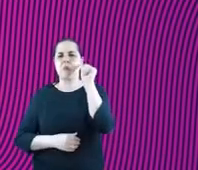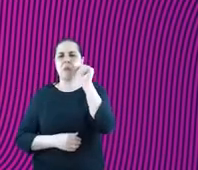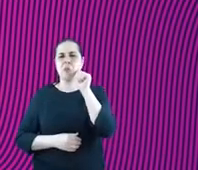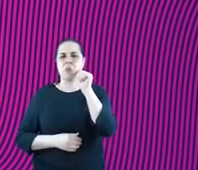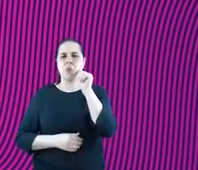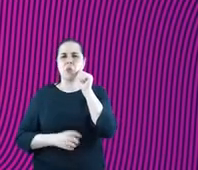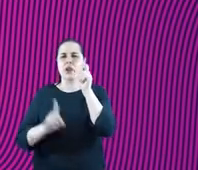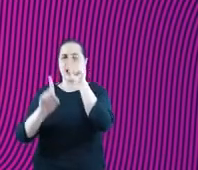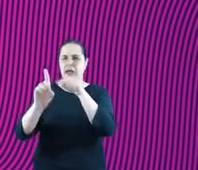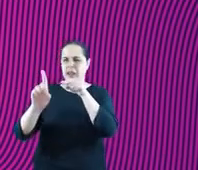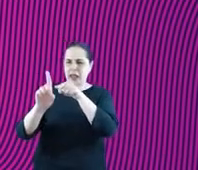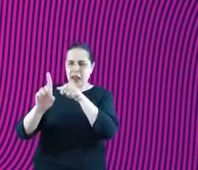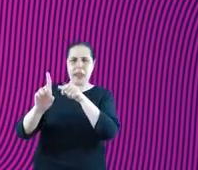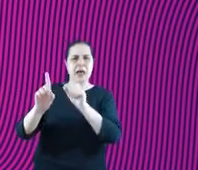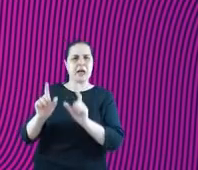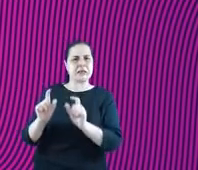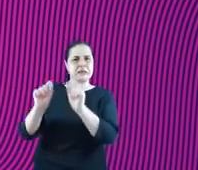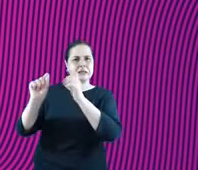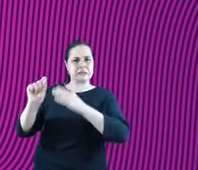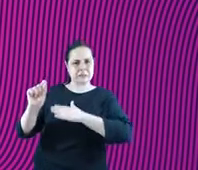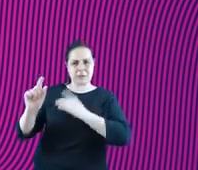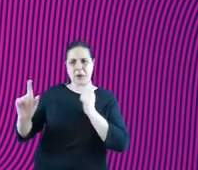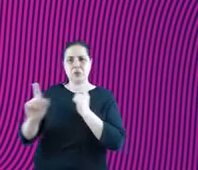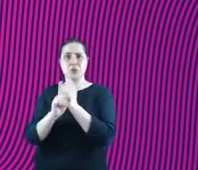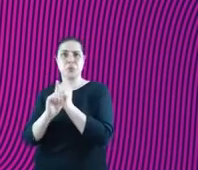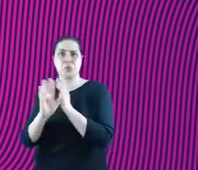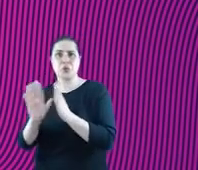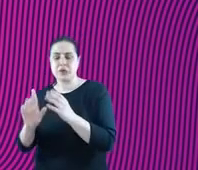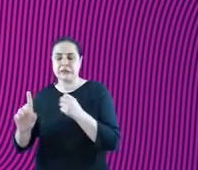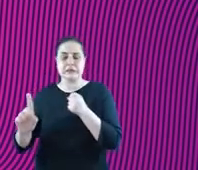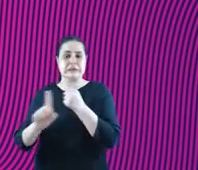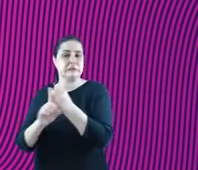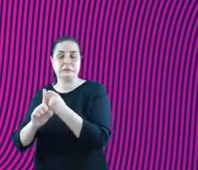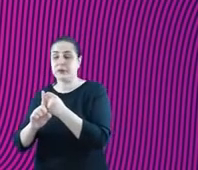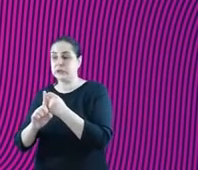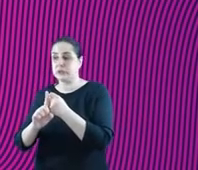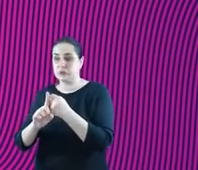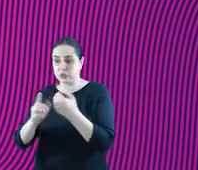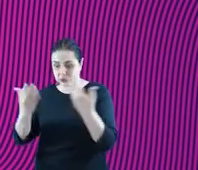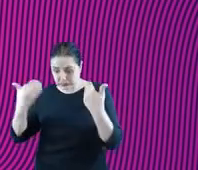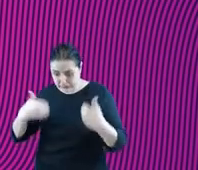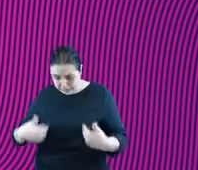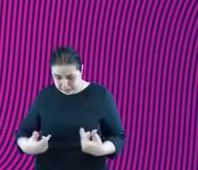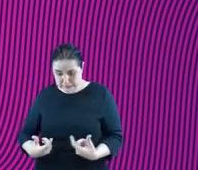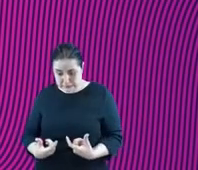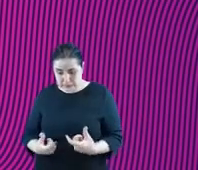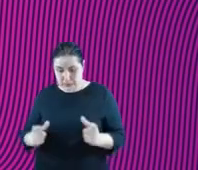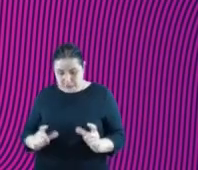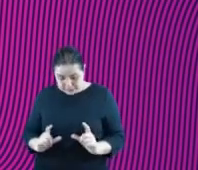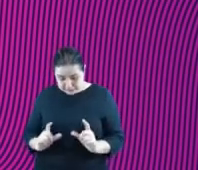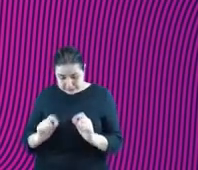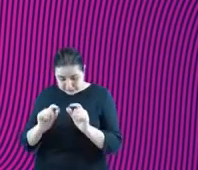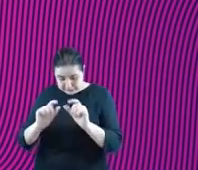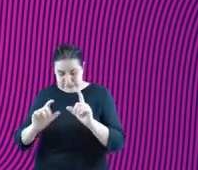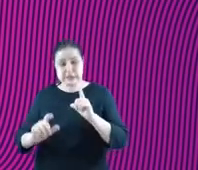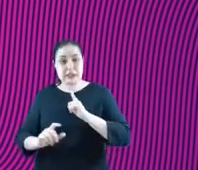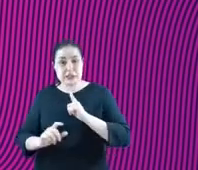ela passa, né, desde o momento do impacto do diagnóstico até todos os